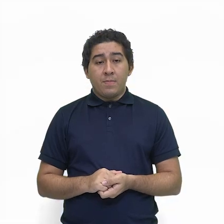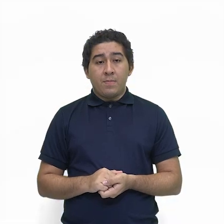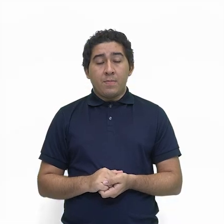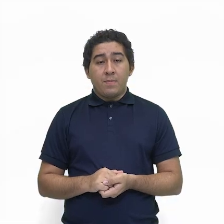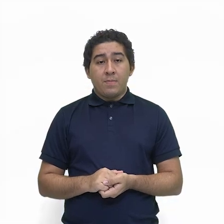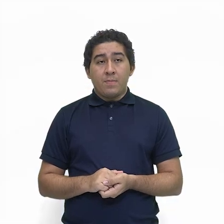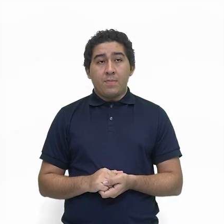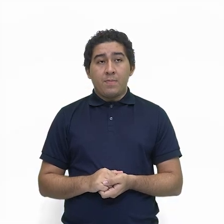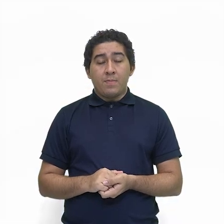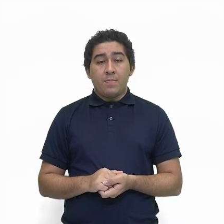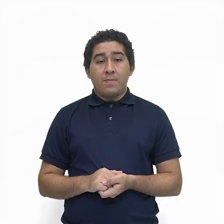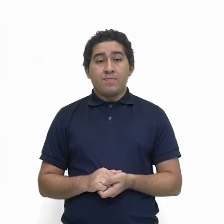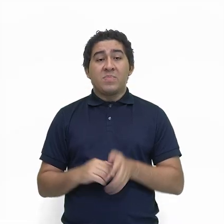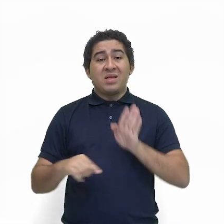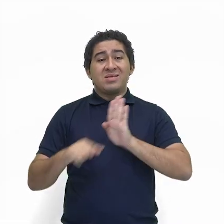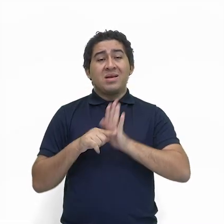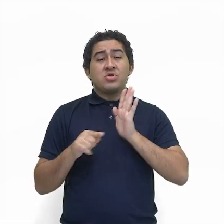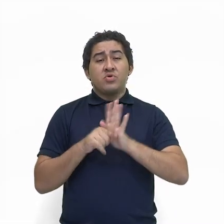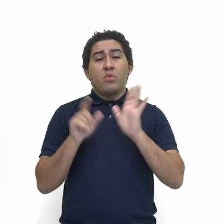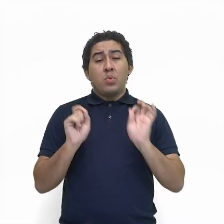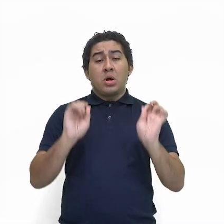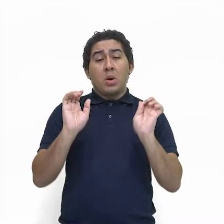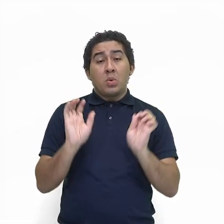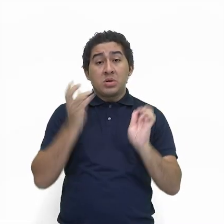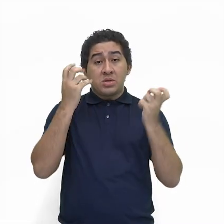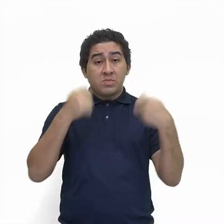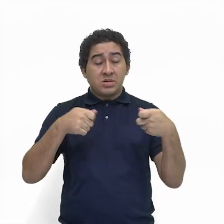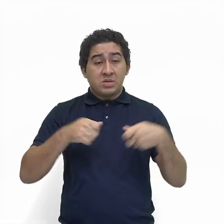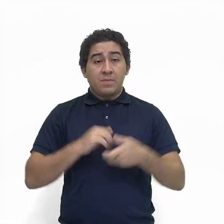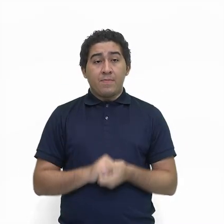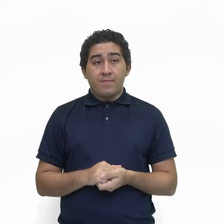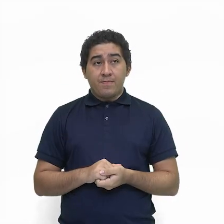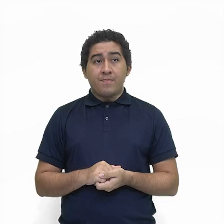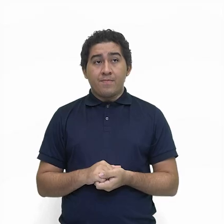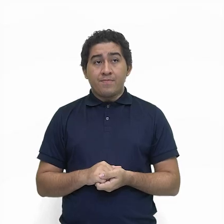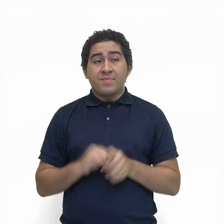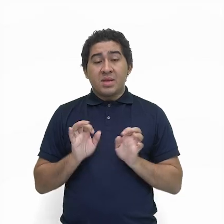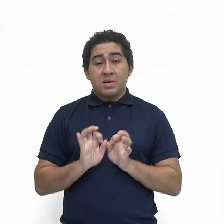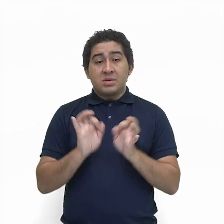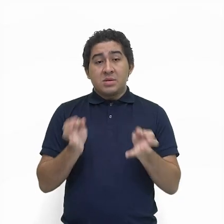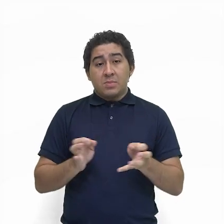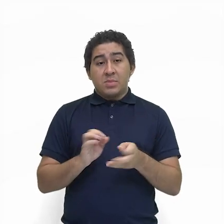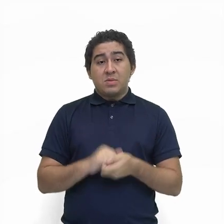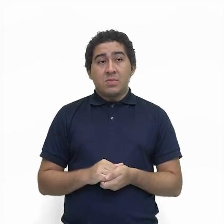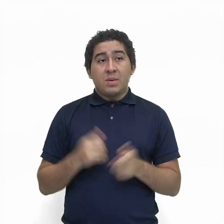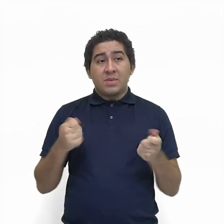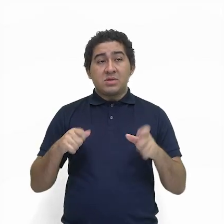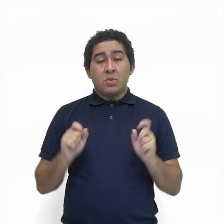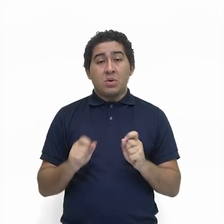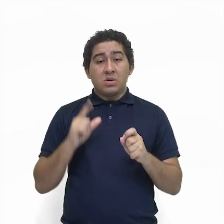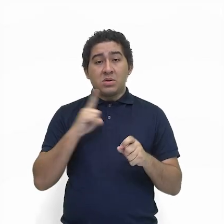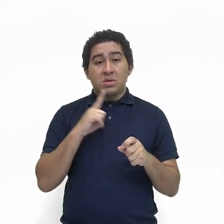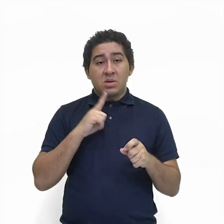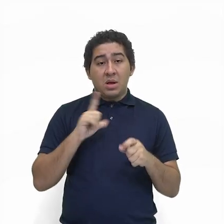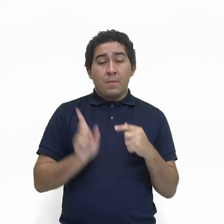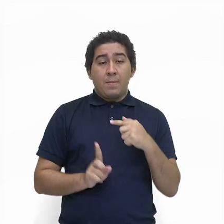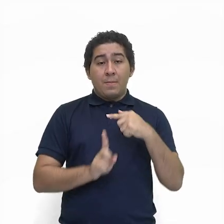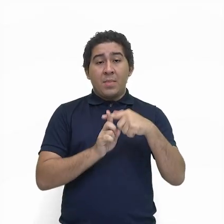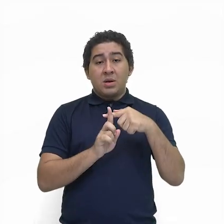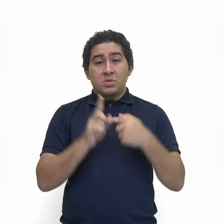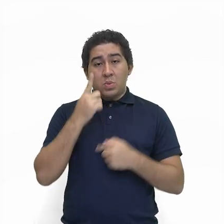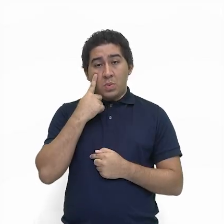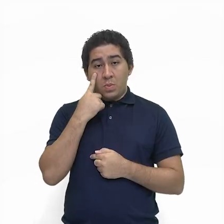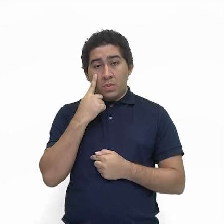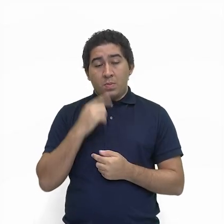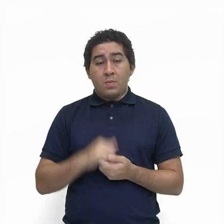Na forma negativa, o que nós temos que fazer? A forma negativa é simples. Nós precisamos acrescentar, olha